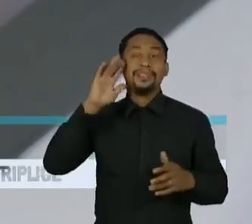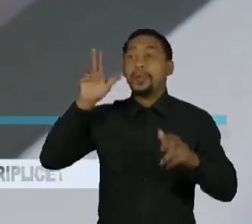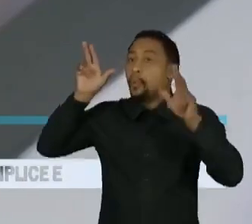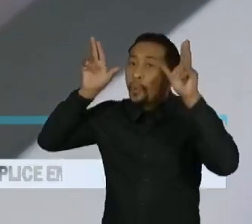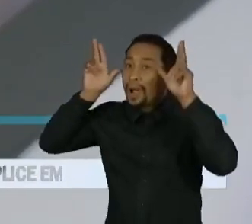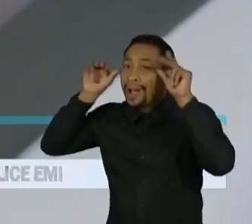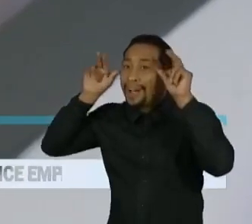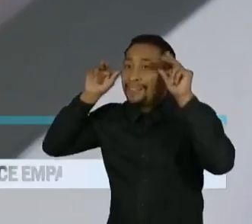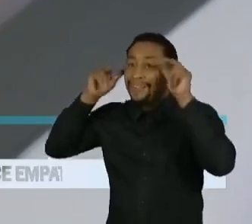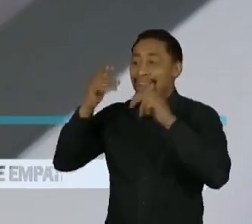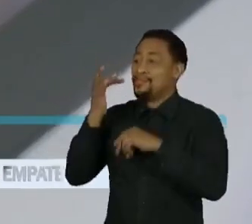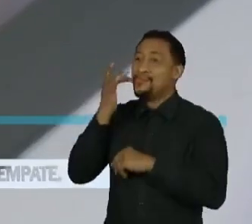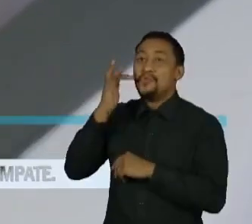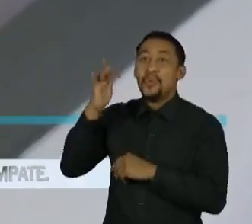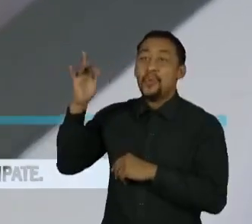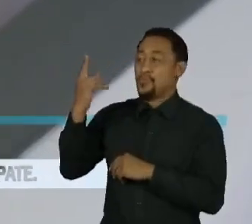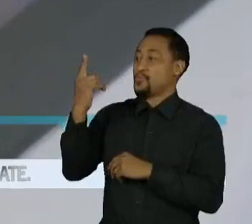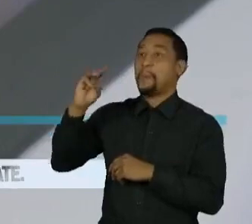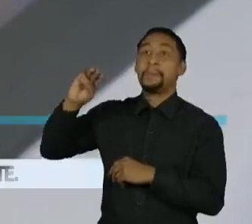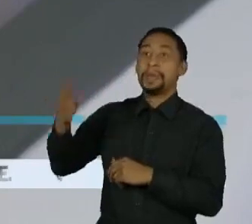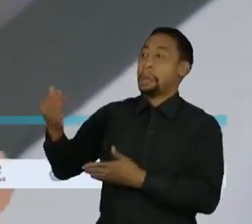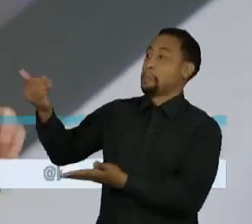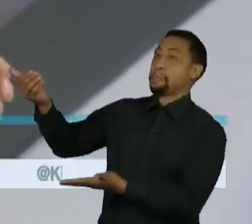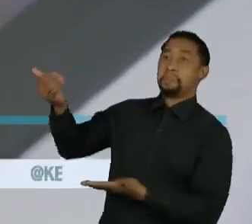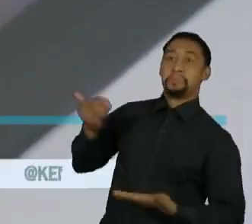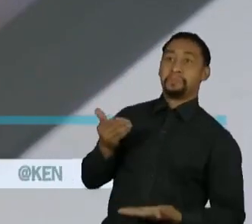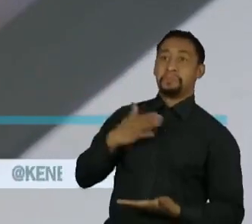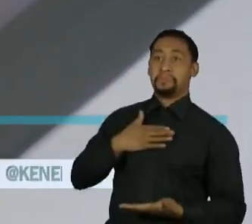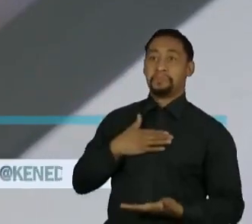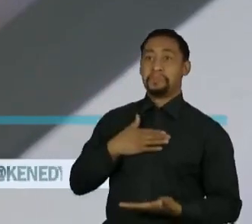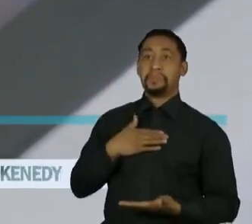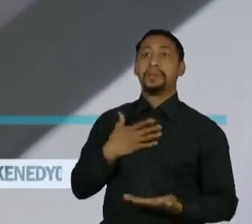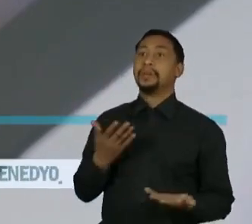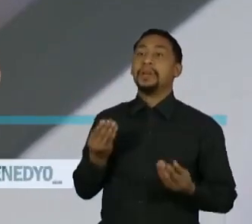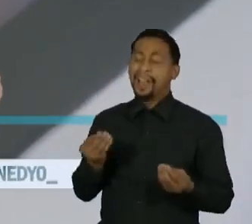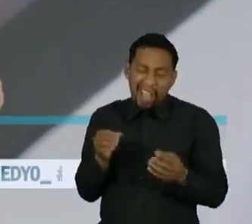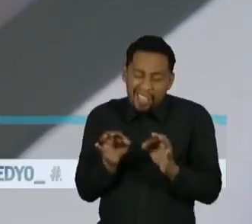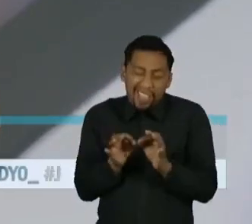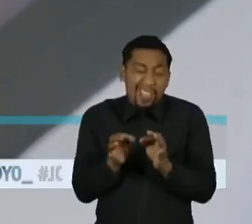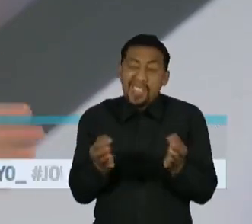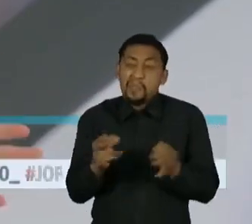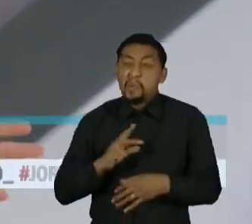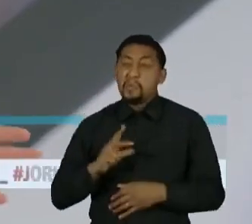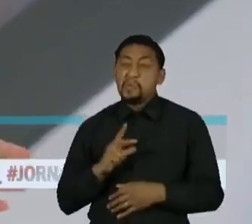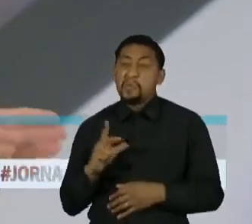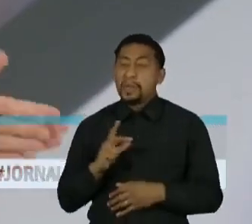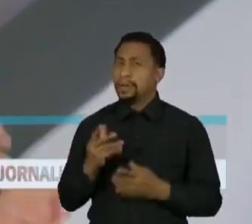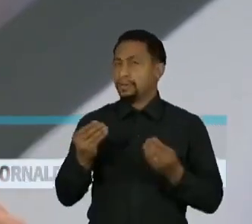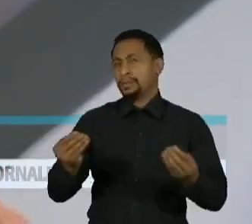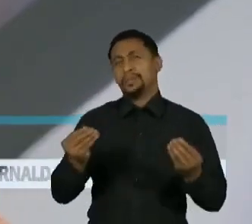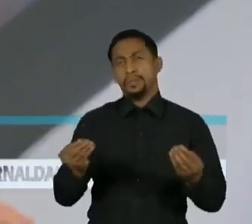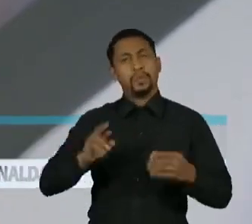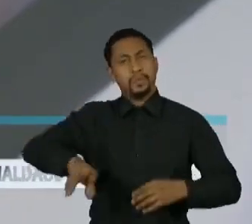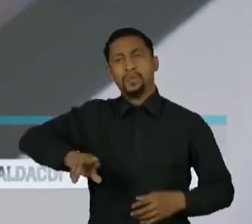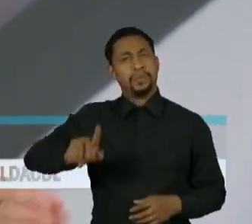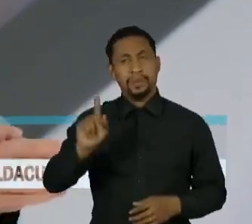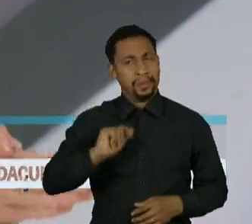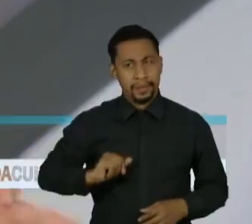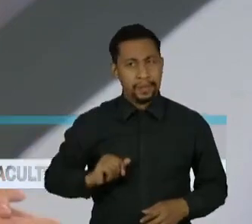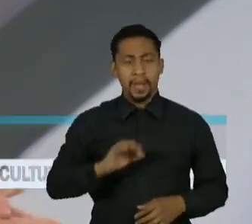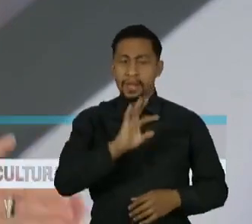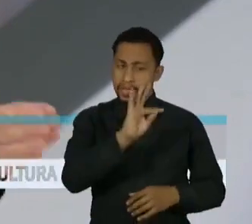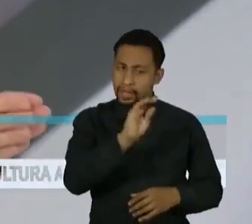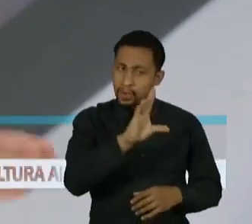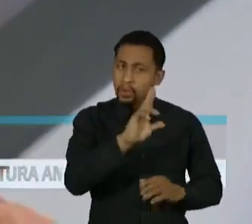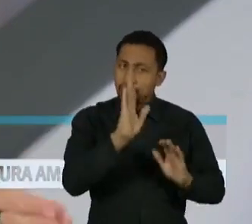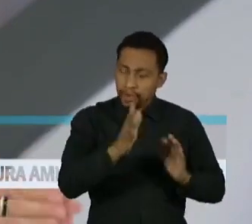de ouro de um milhão de reais ou um relógio de 2 milhões Ah é um itenzinho de uso personalíssimo não então já tem essa decisão do TCU